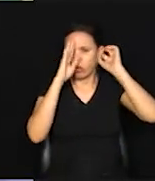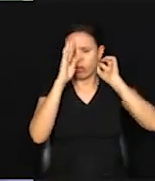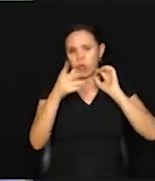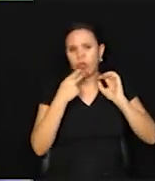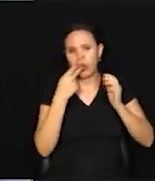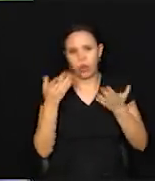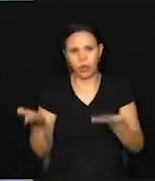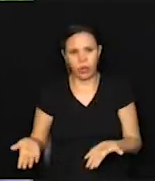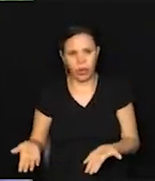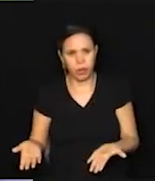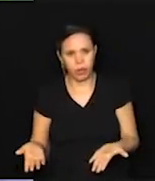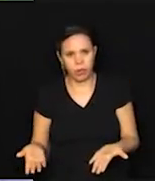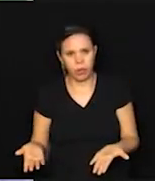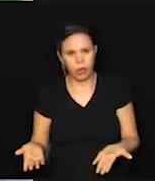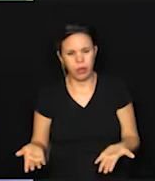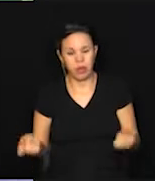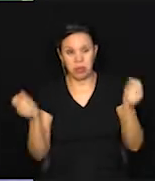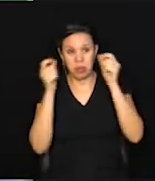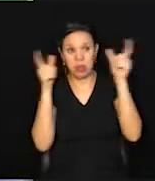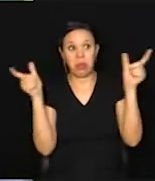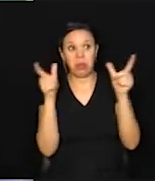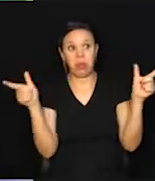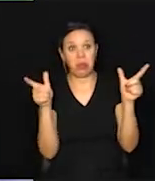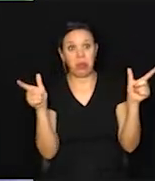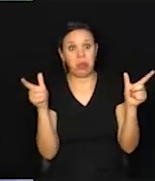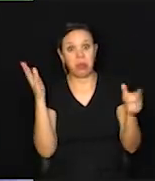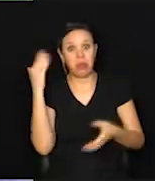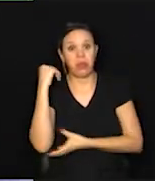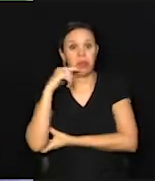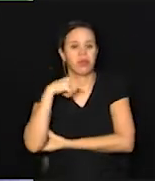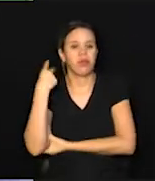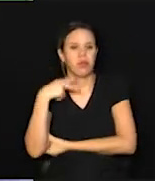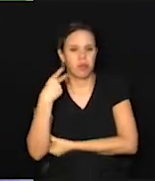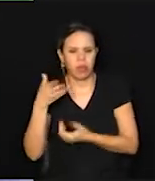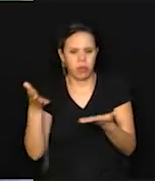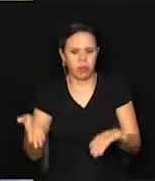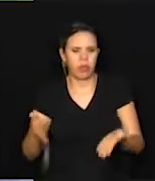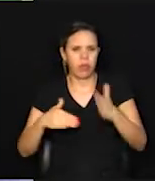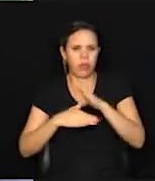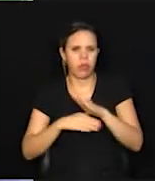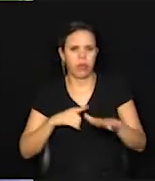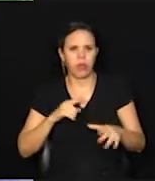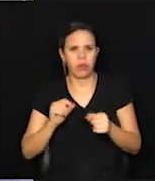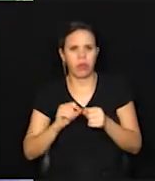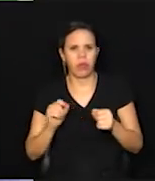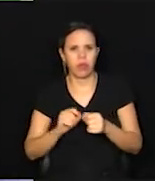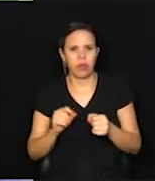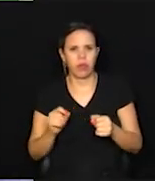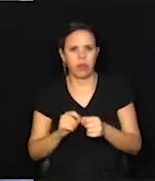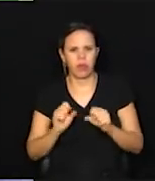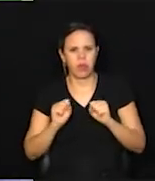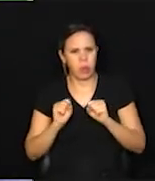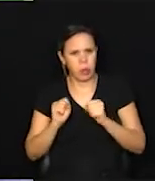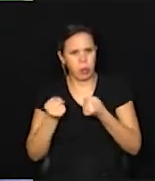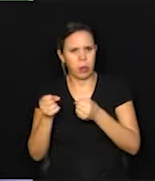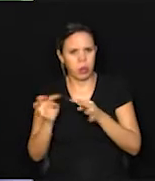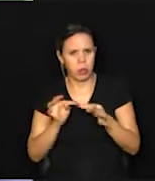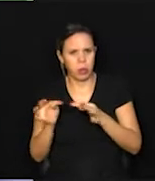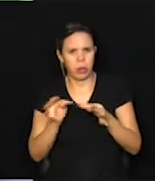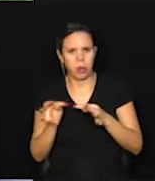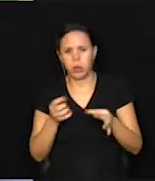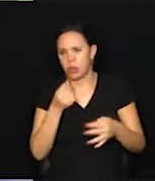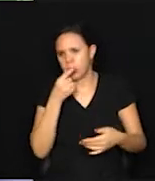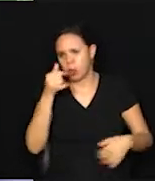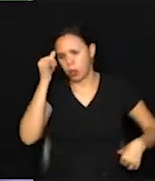aqui, porque eu fiquei escandalizado de saber que há vereadores nessa casa que estão fazendo a defesa do tratamento precoce